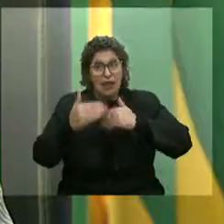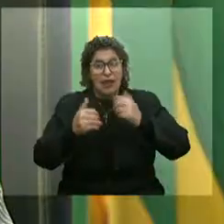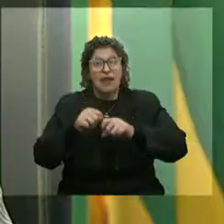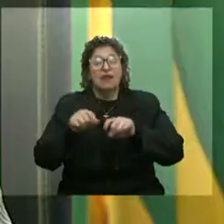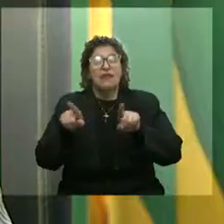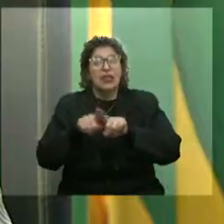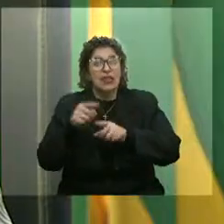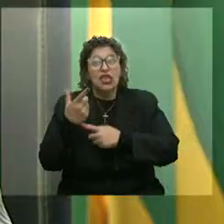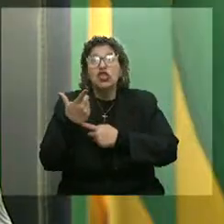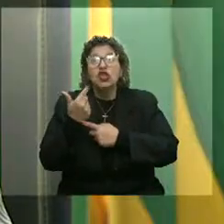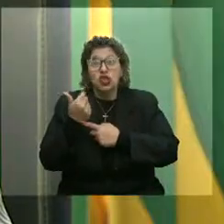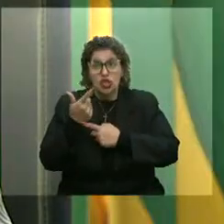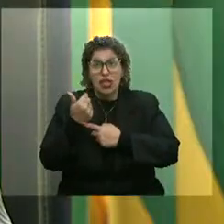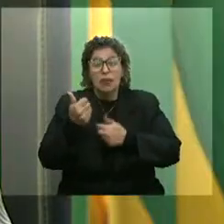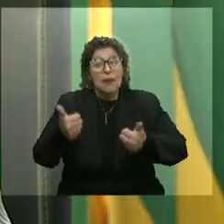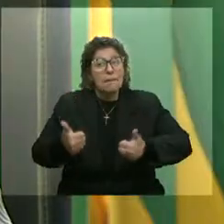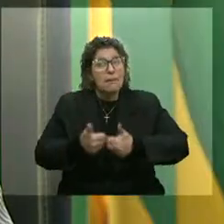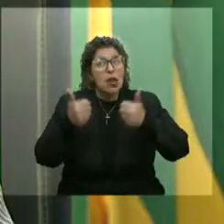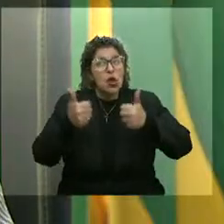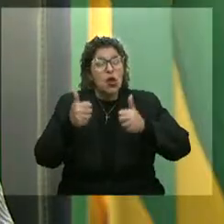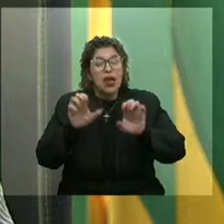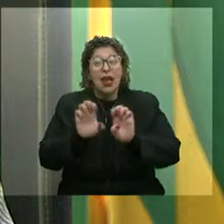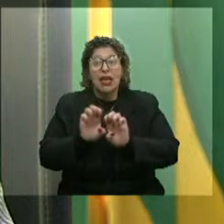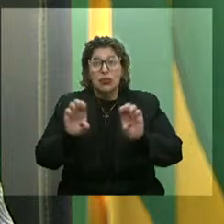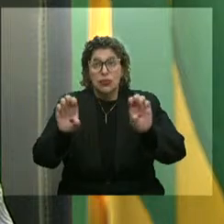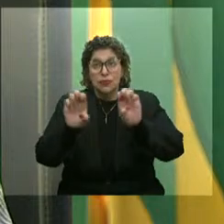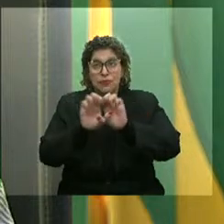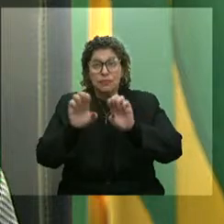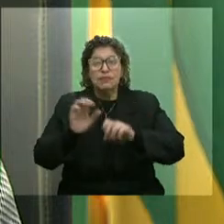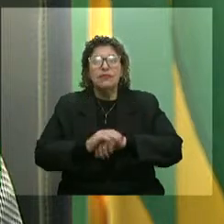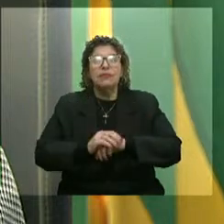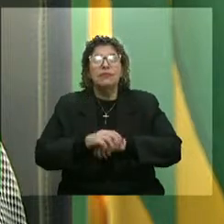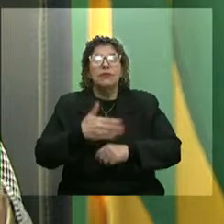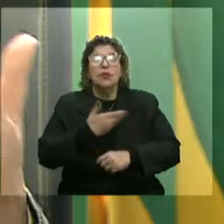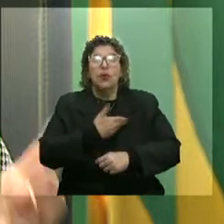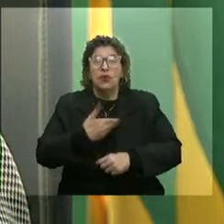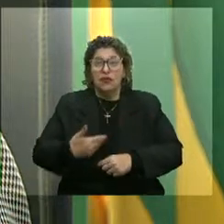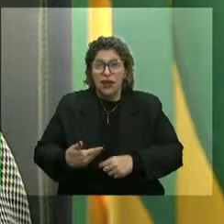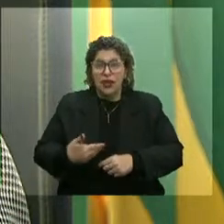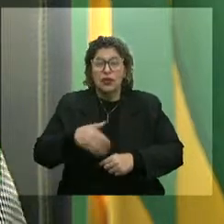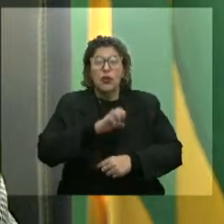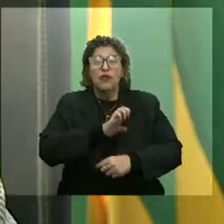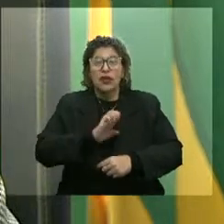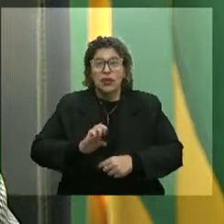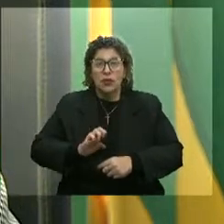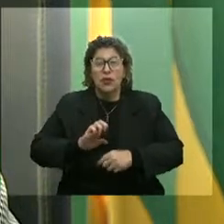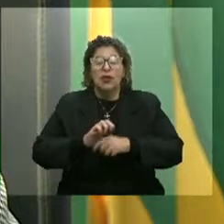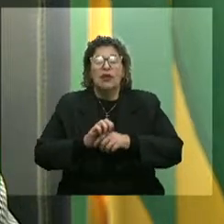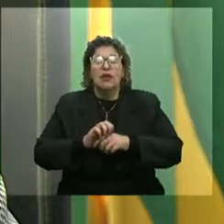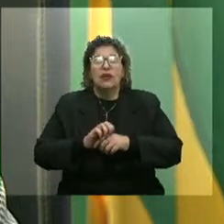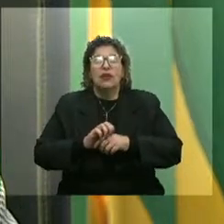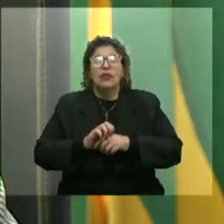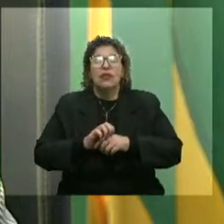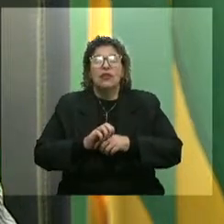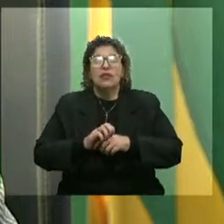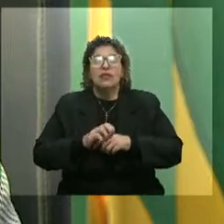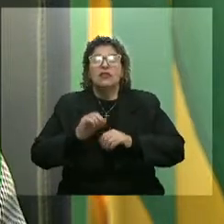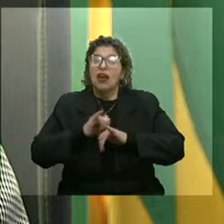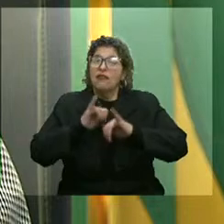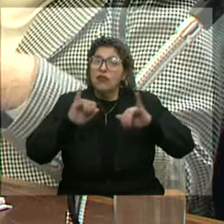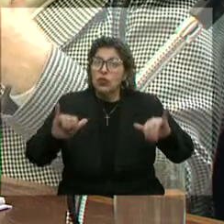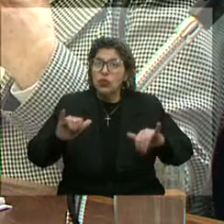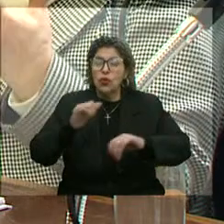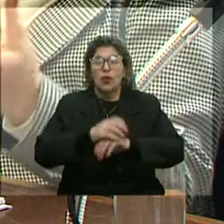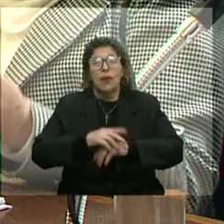recursos para melhorar as estruturas. O governador Eduardo Leite já anunciou em Pelotas, já anunciou em Caxias,